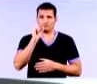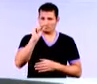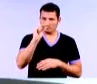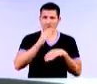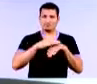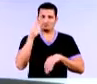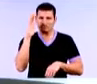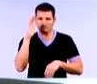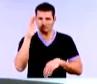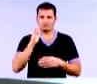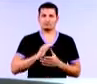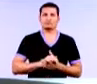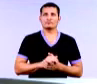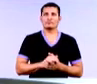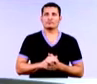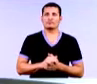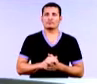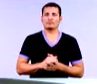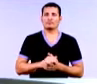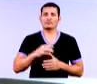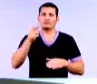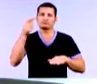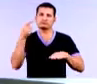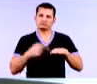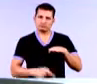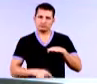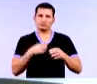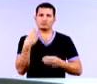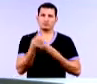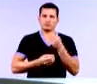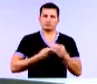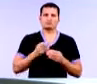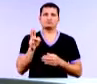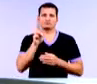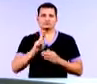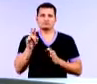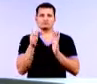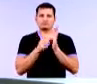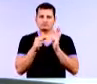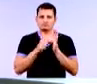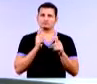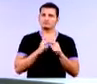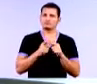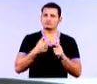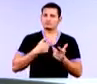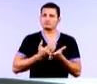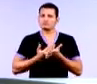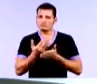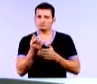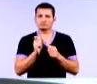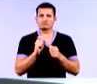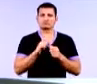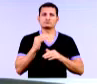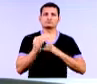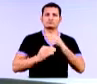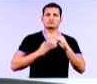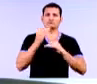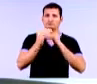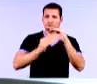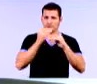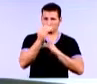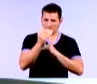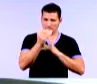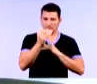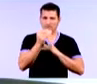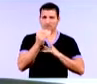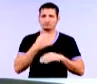mais a fundo como utilizar essas ferramentas, porque se eu começo a fazer um desenvolvimento e a partir desse